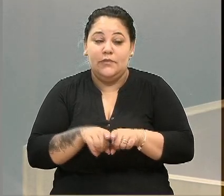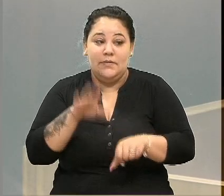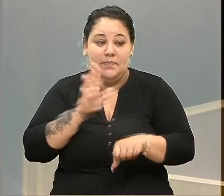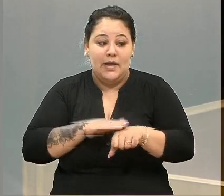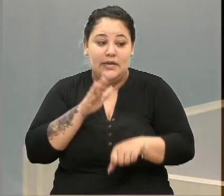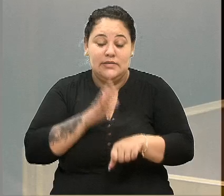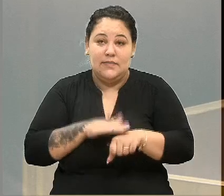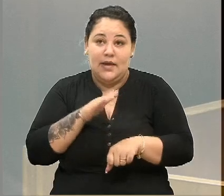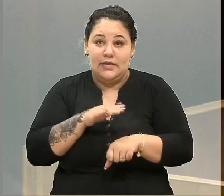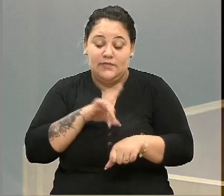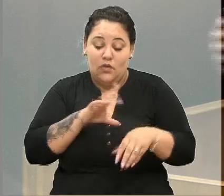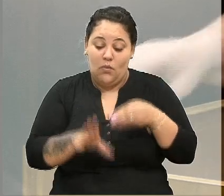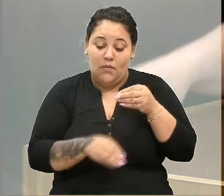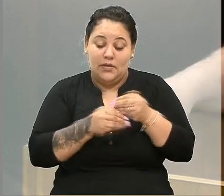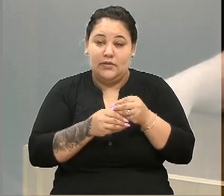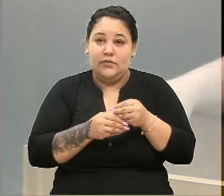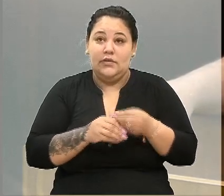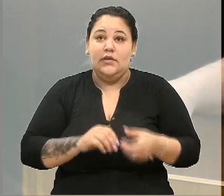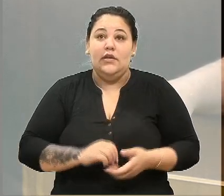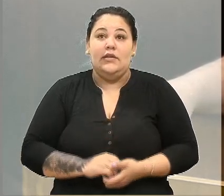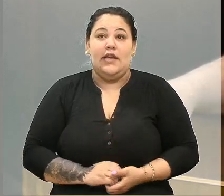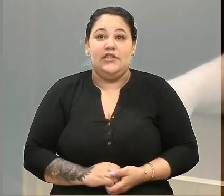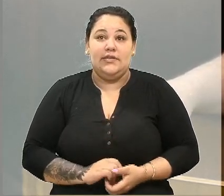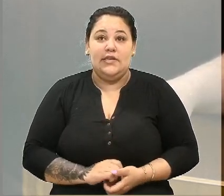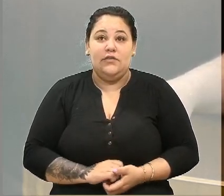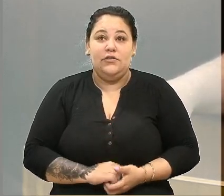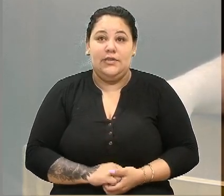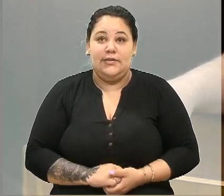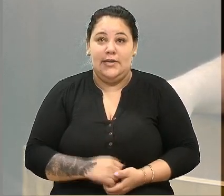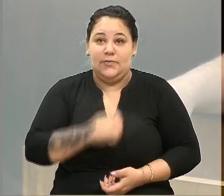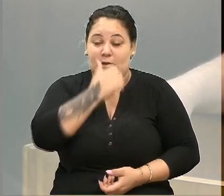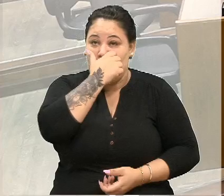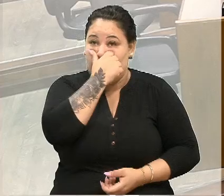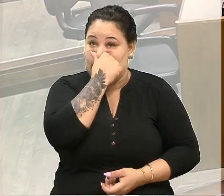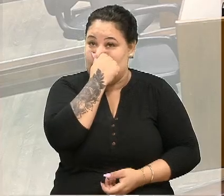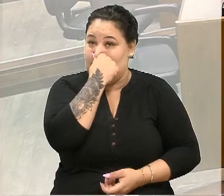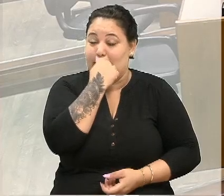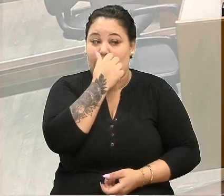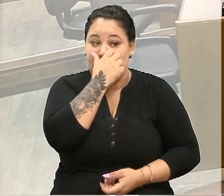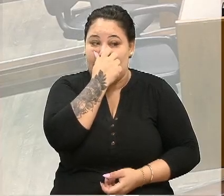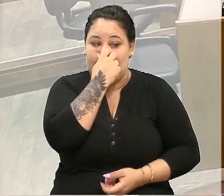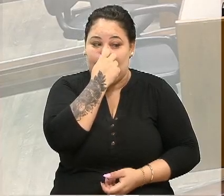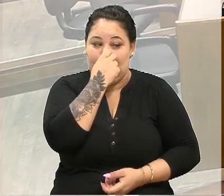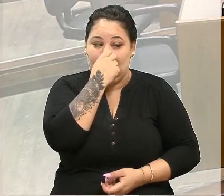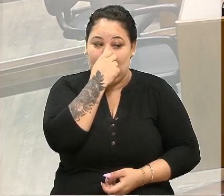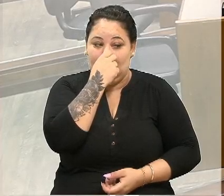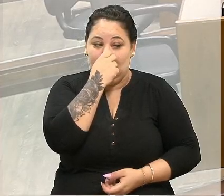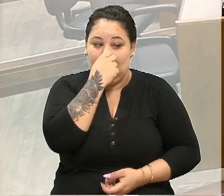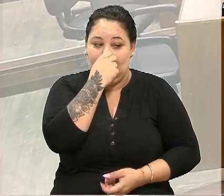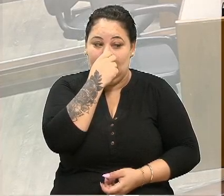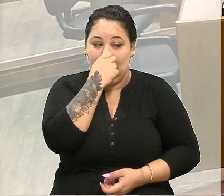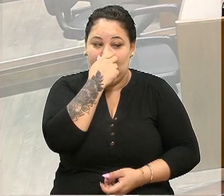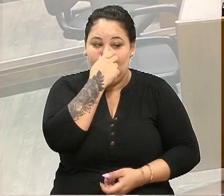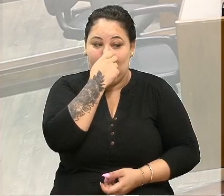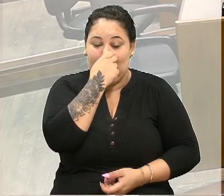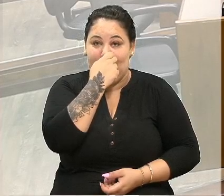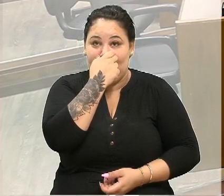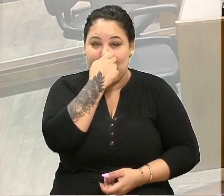mais vão ser incrementados. Vereador Cadori, seu à parte. Vereador Felipe, parabéns. O senhor sempre